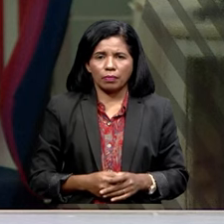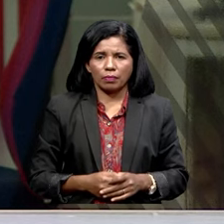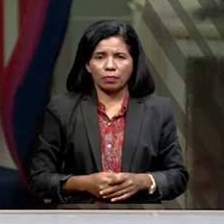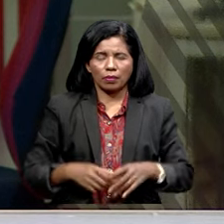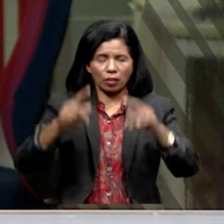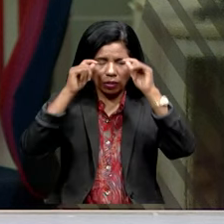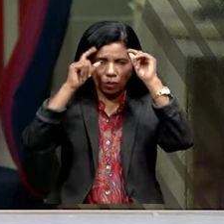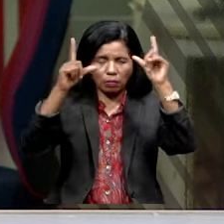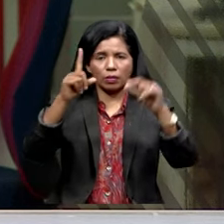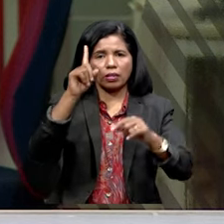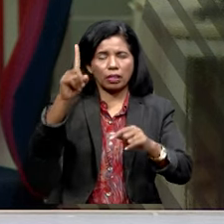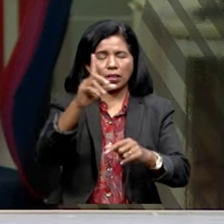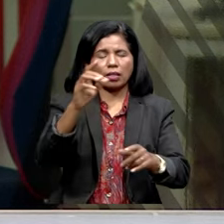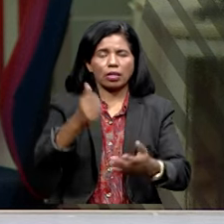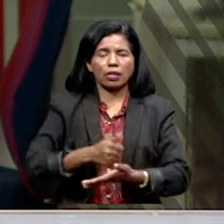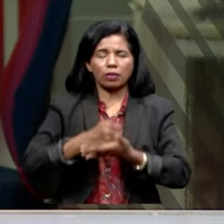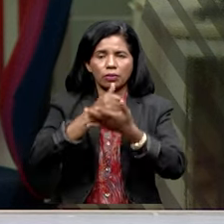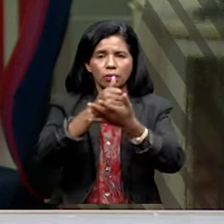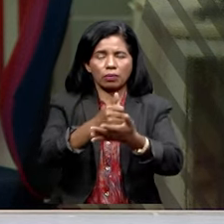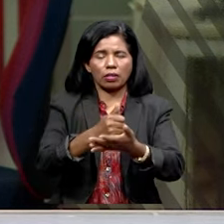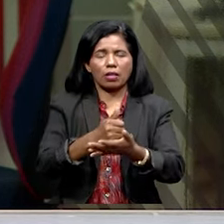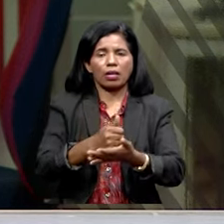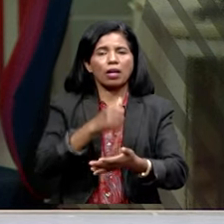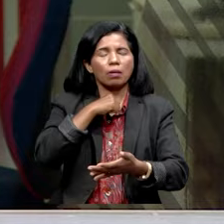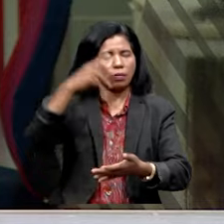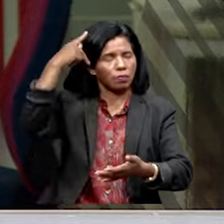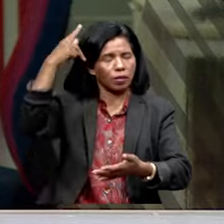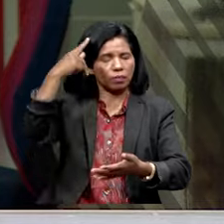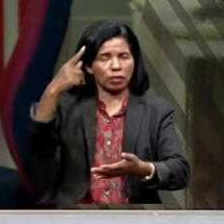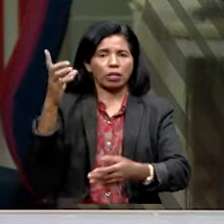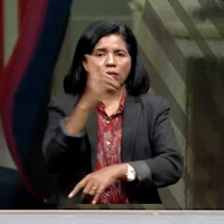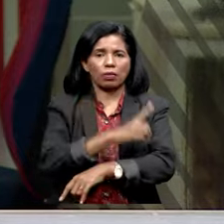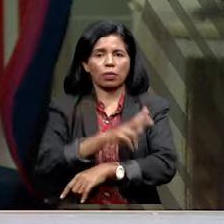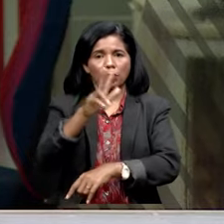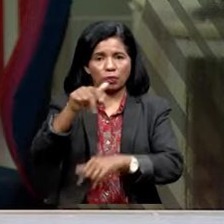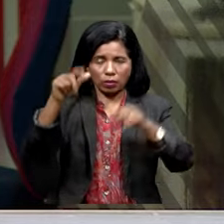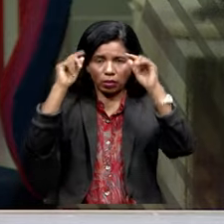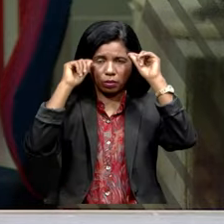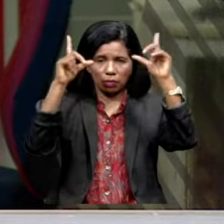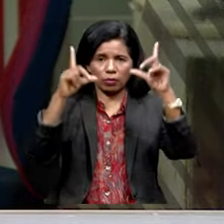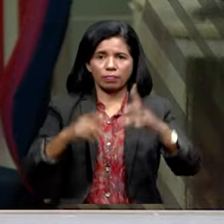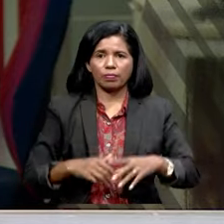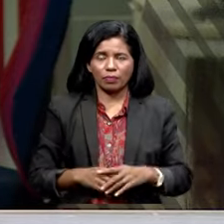Timor One Idea se sea ayudante de acompañar al Papa Francisco durante el orientolo de Timor.